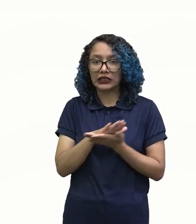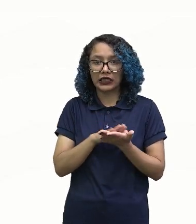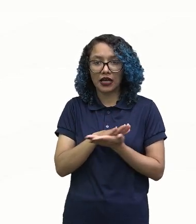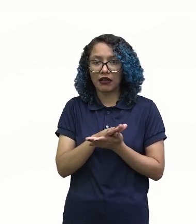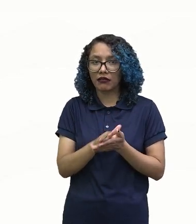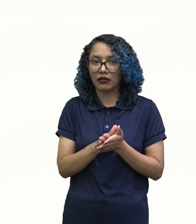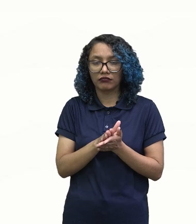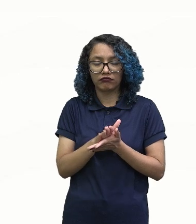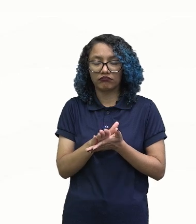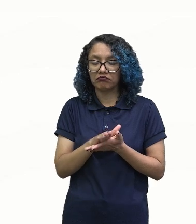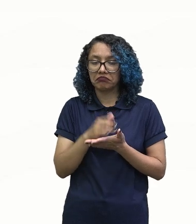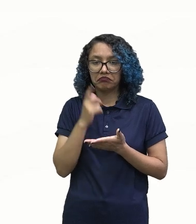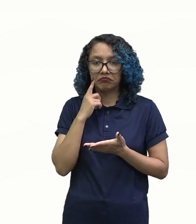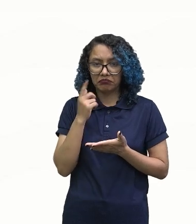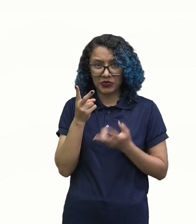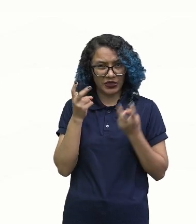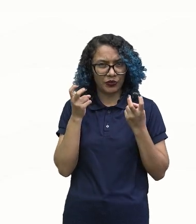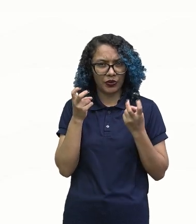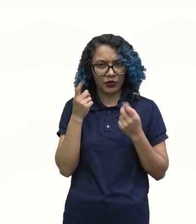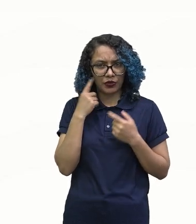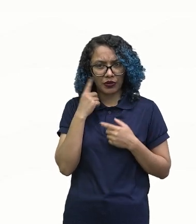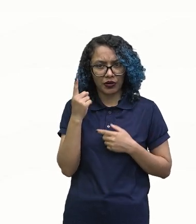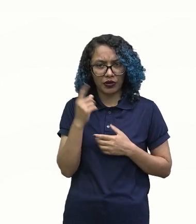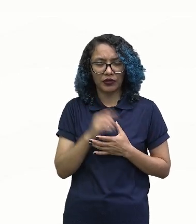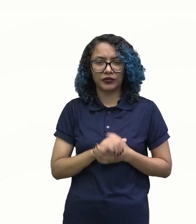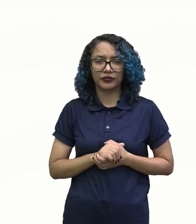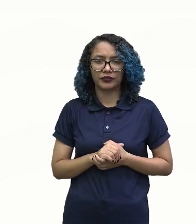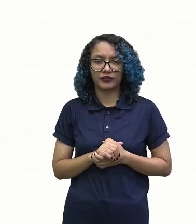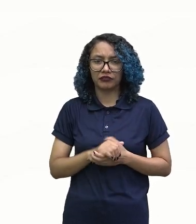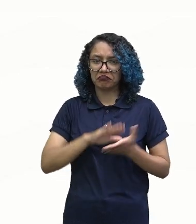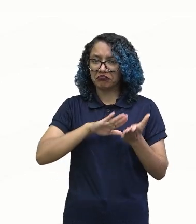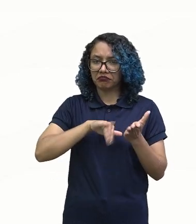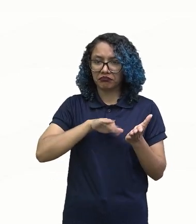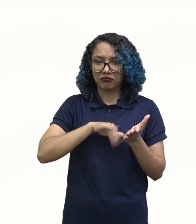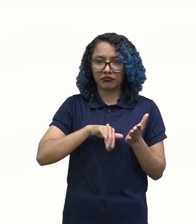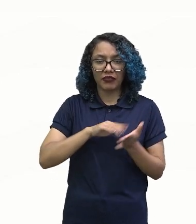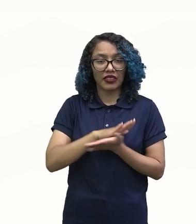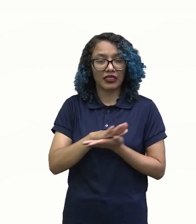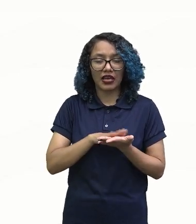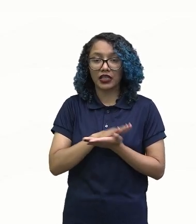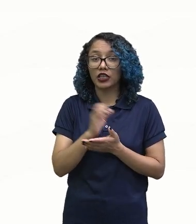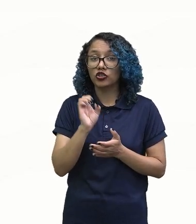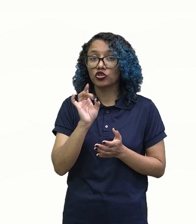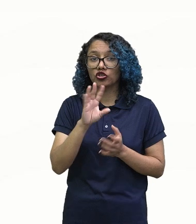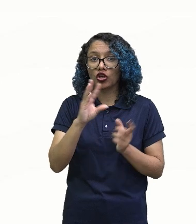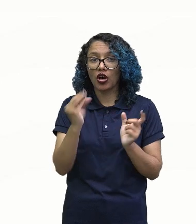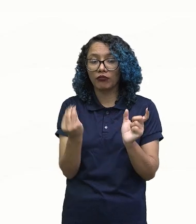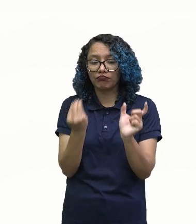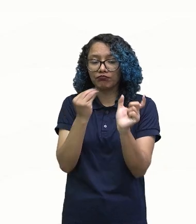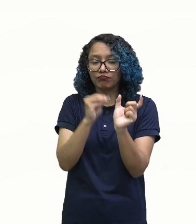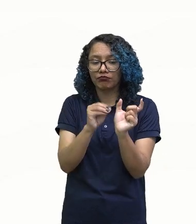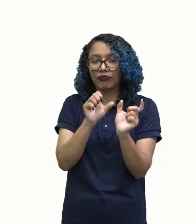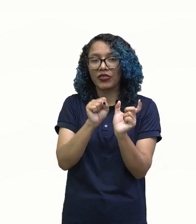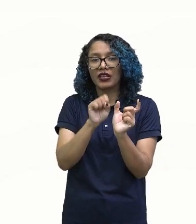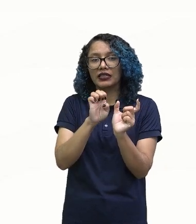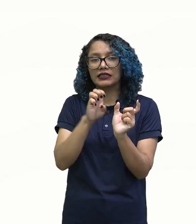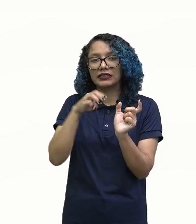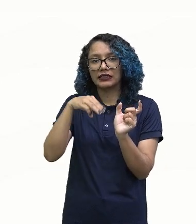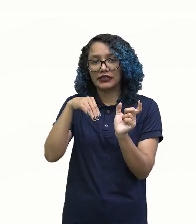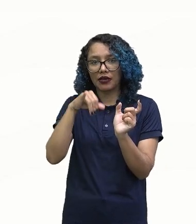modificação. Perceberam? Não houve nenhuma modificação, apenas foi acrescentado o prefixo da palavra